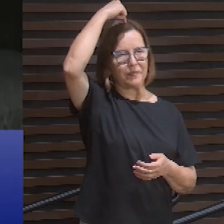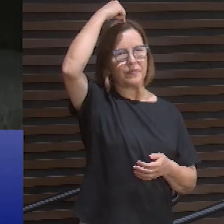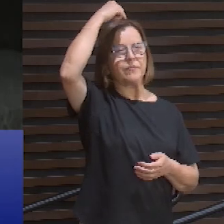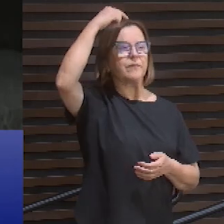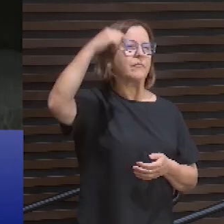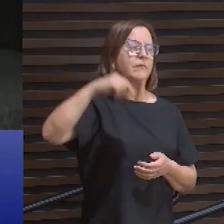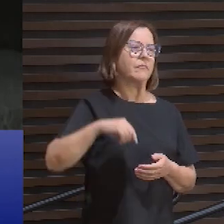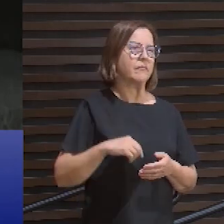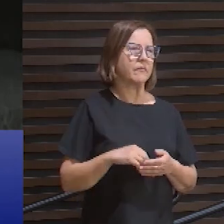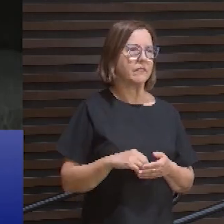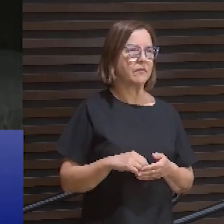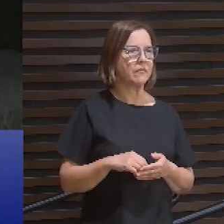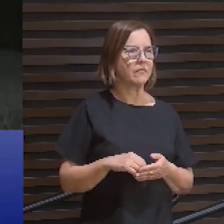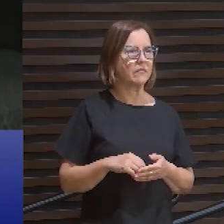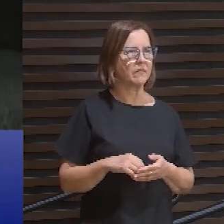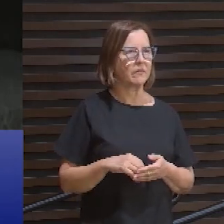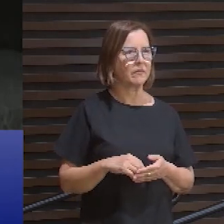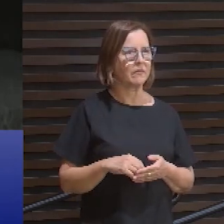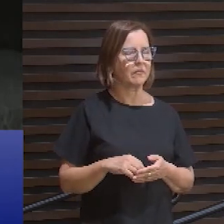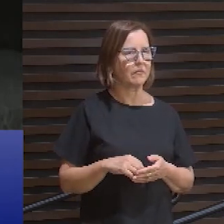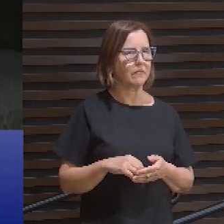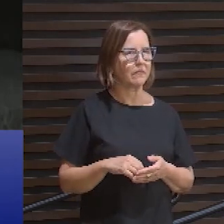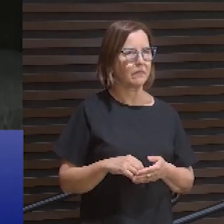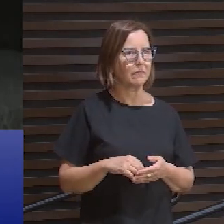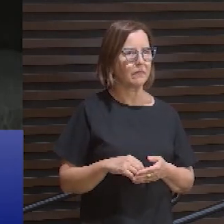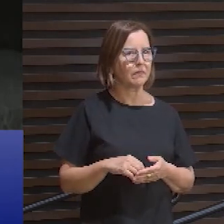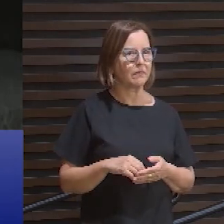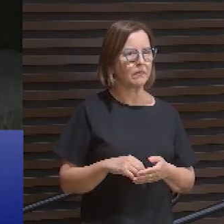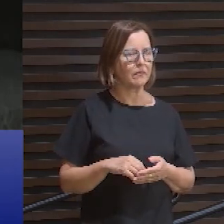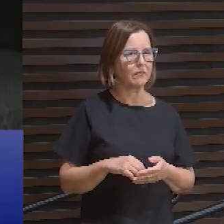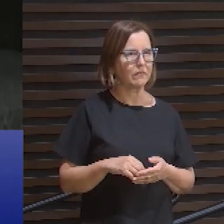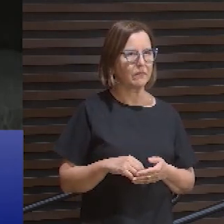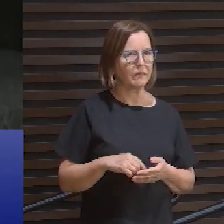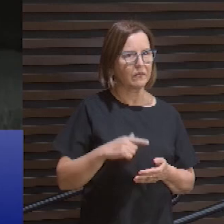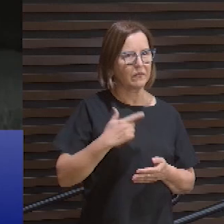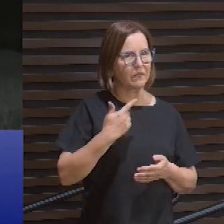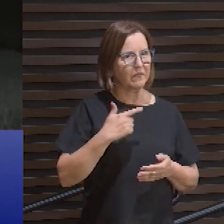sem nenhum instrumento moderno,